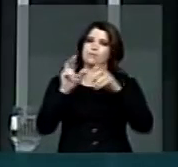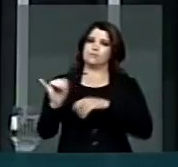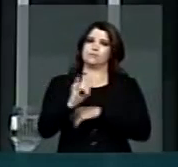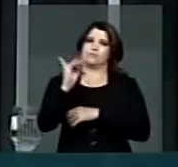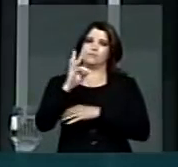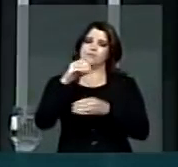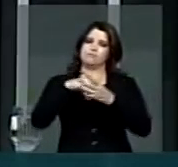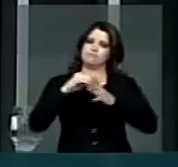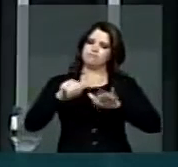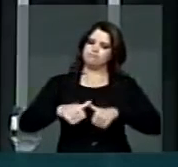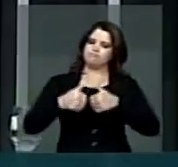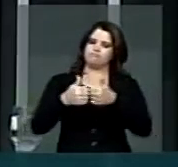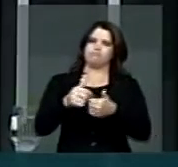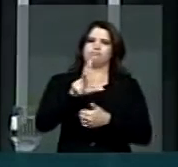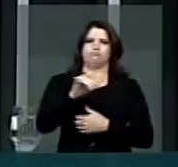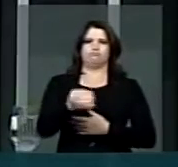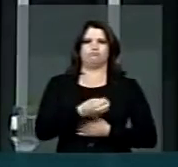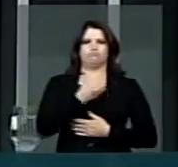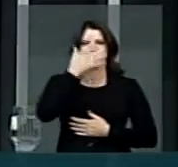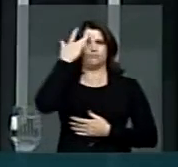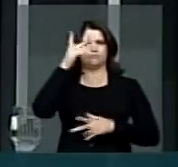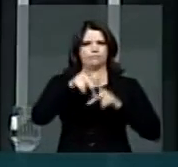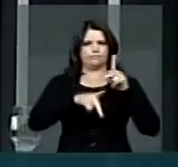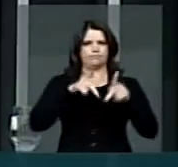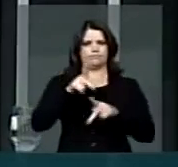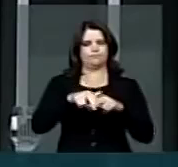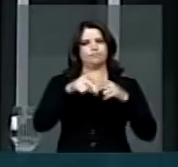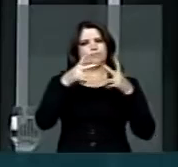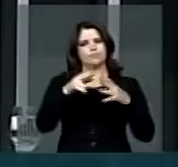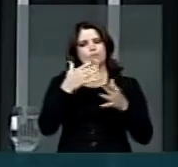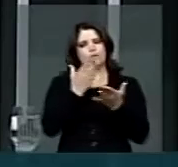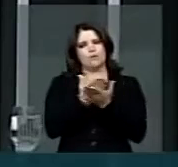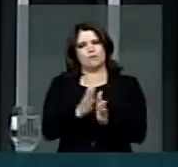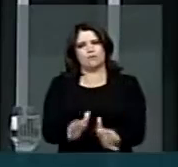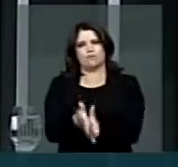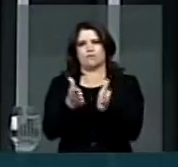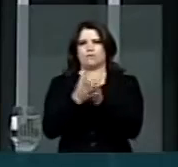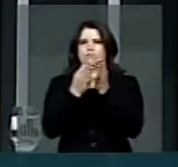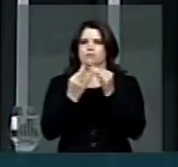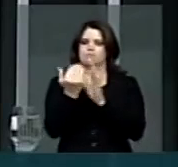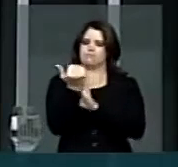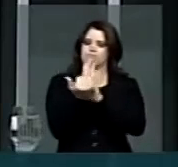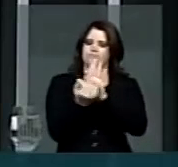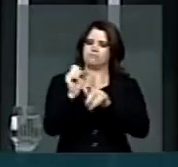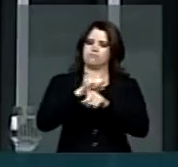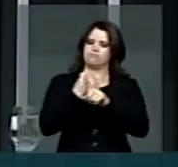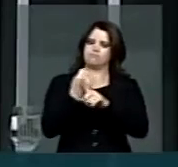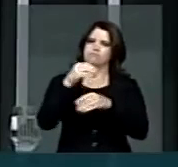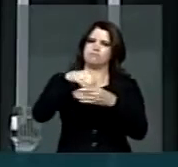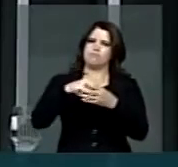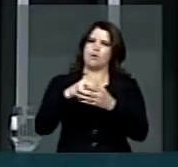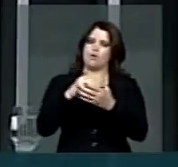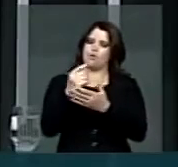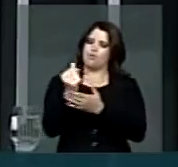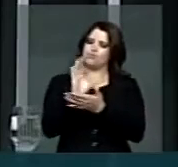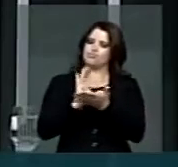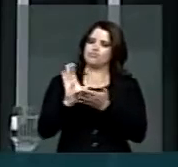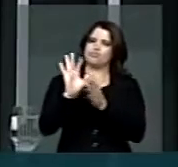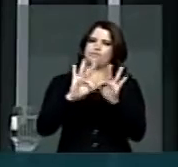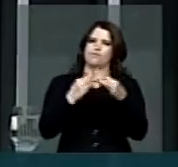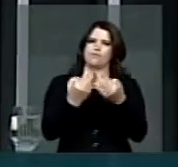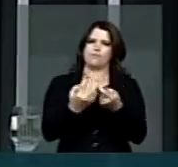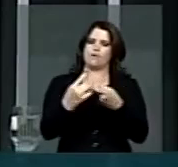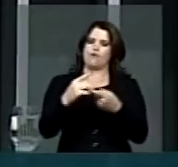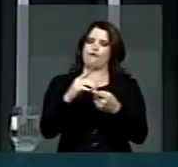para a melhoria da qualidade de vida da população, como o combate à miséria, os programas sociais do Bolsa Família, do Fome